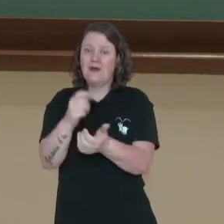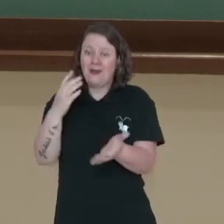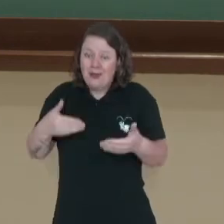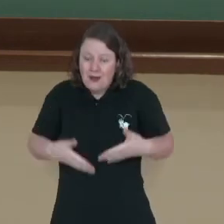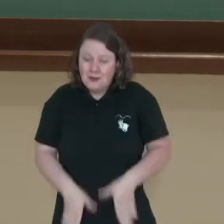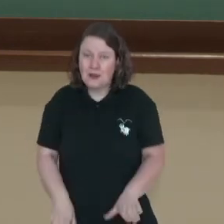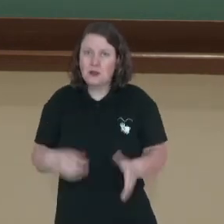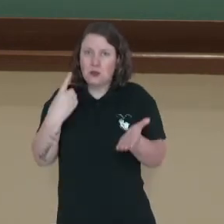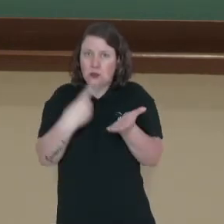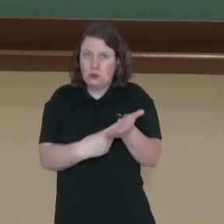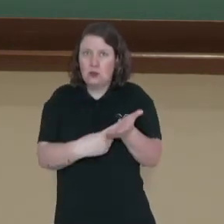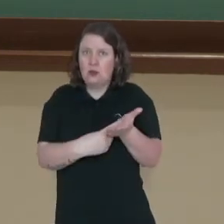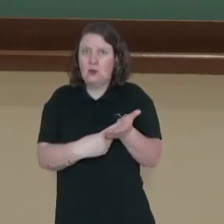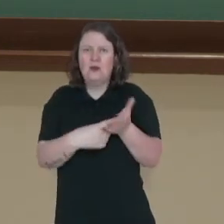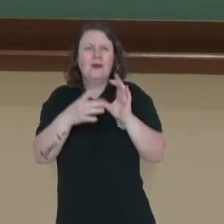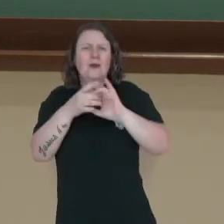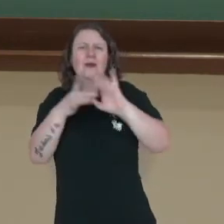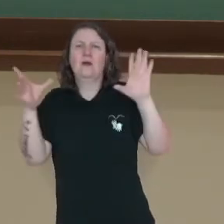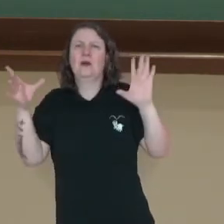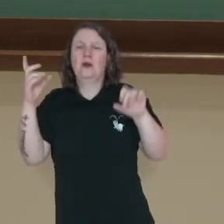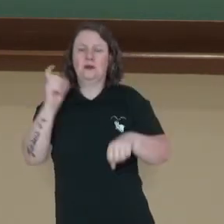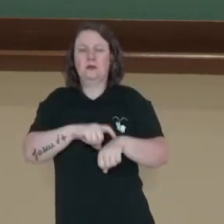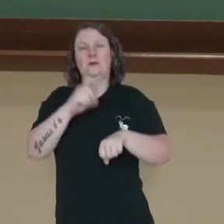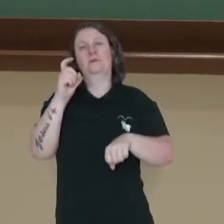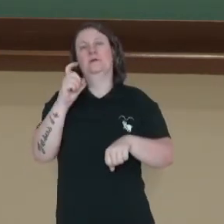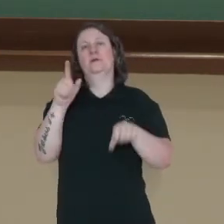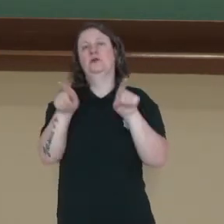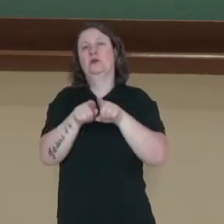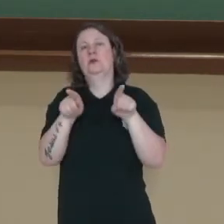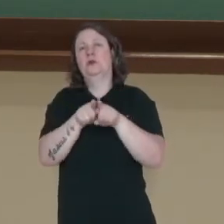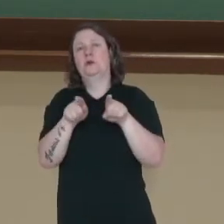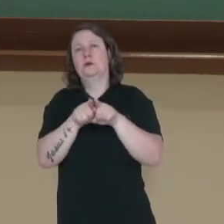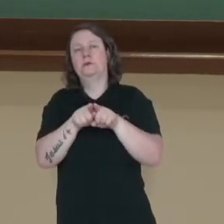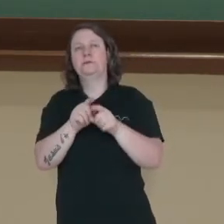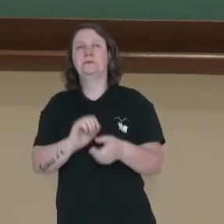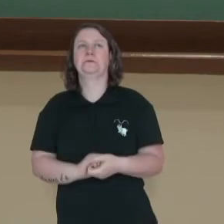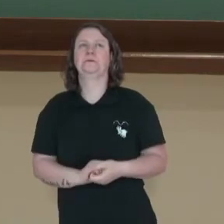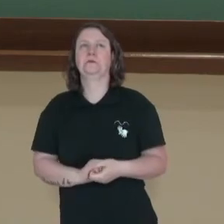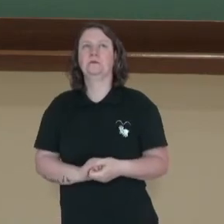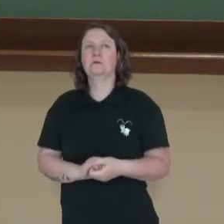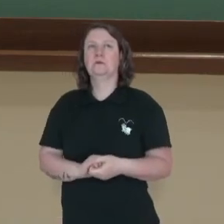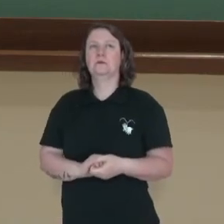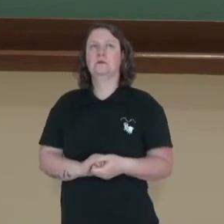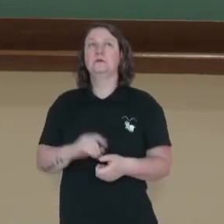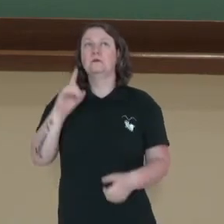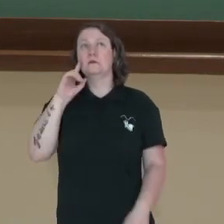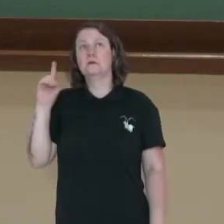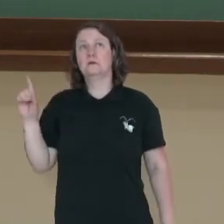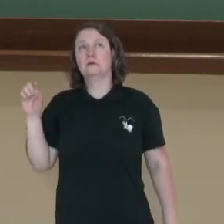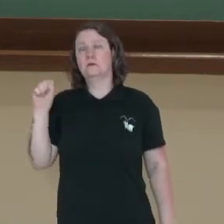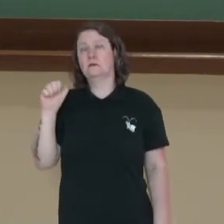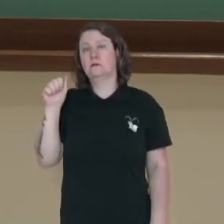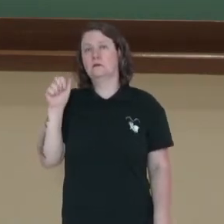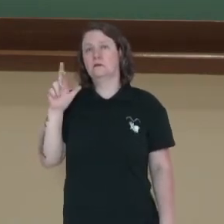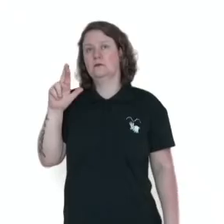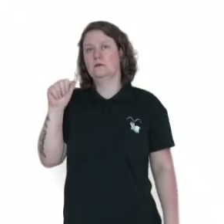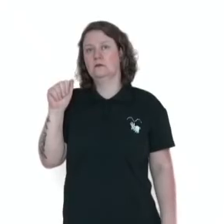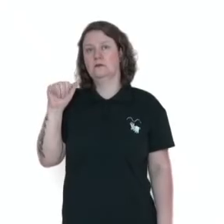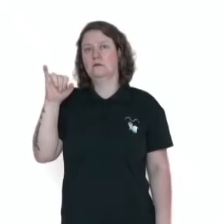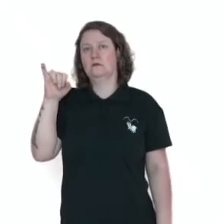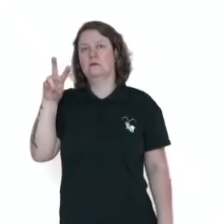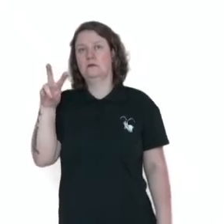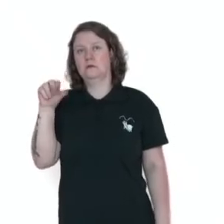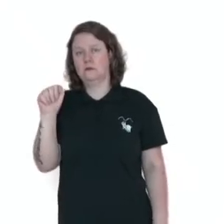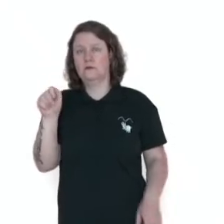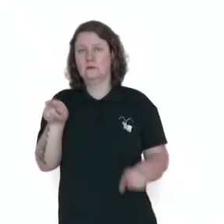Lei Barão de Rio Branco, lei também conhecida como Ventre Livre. Lei Saraiva Cotegipe, aqui a figura, né, do